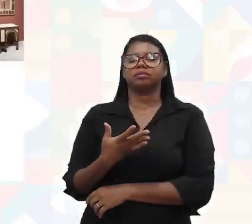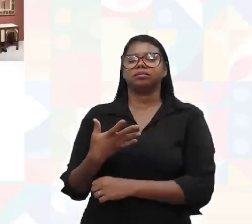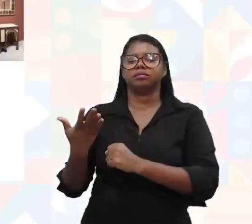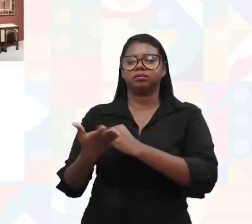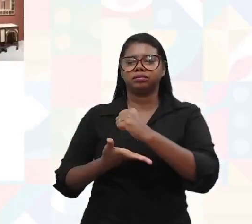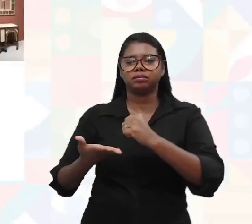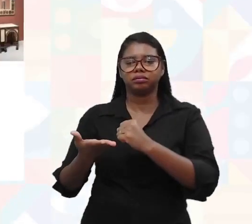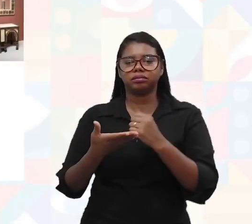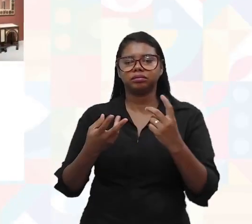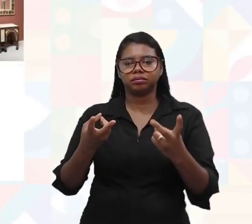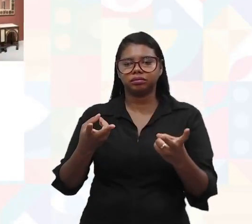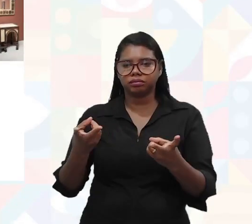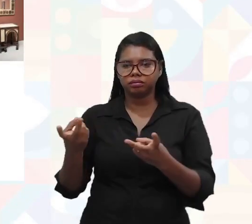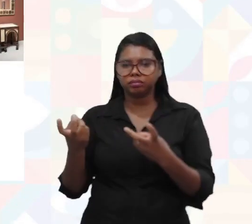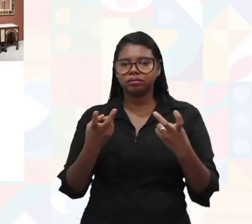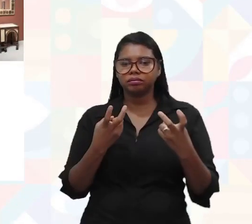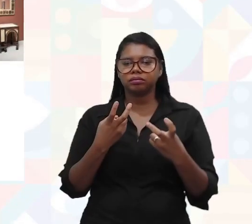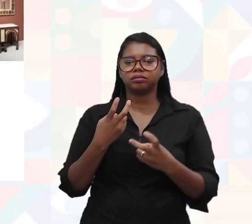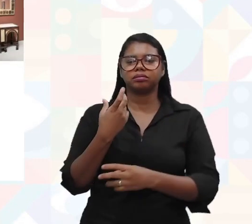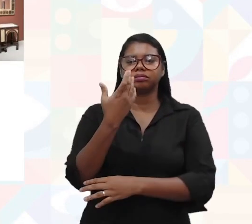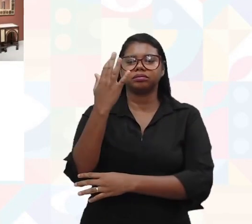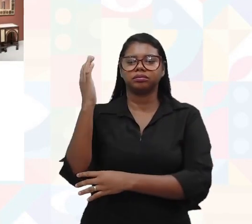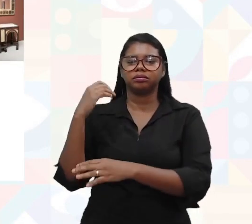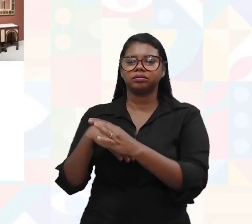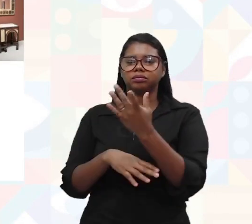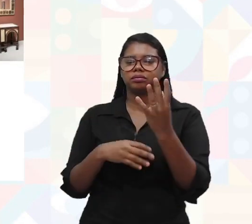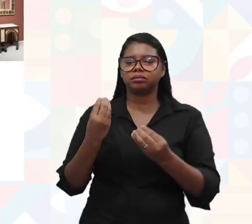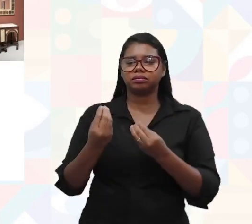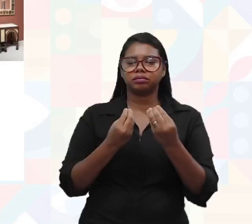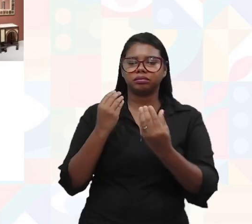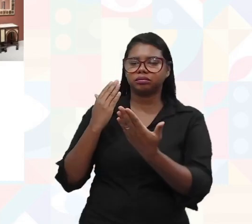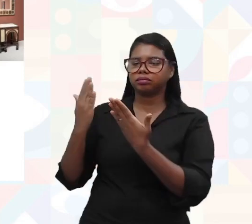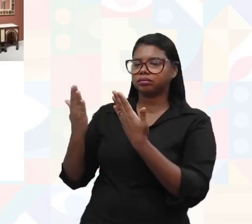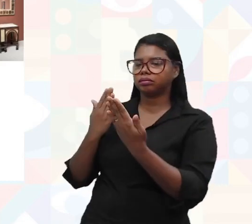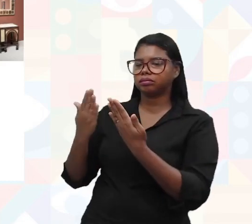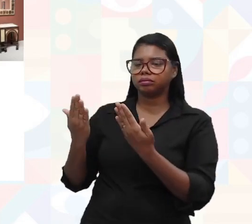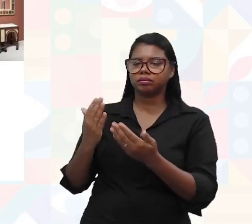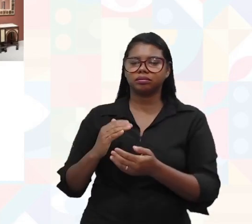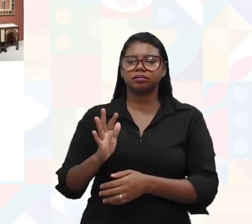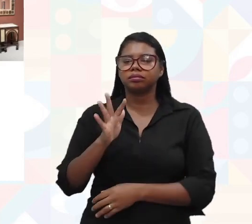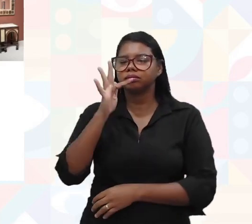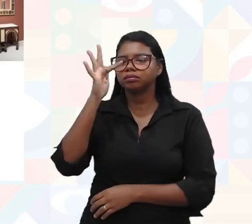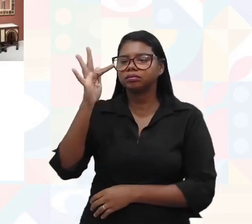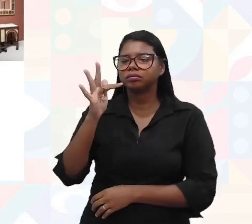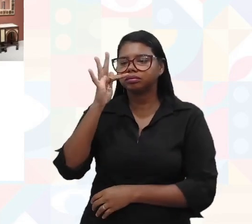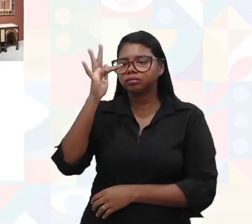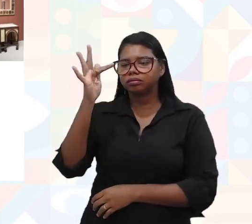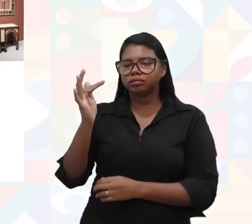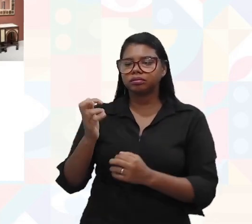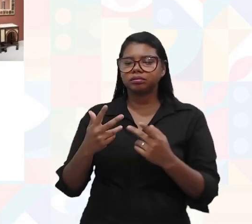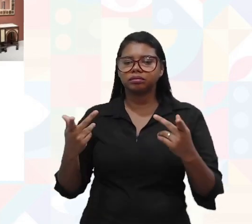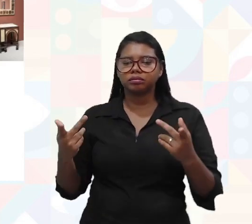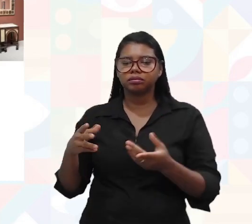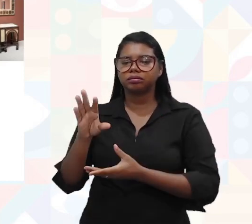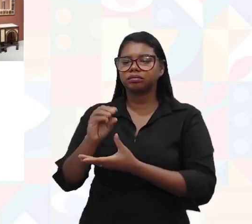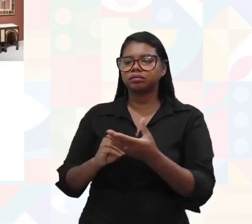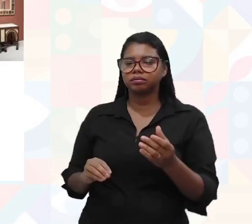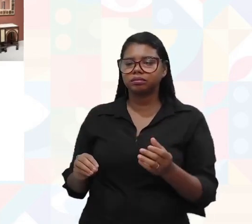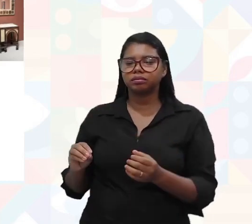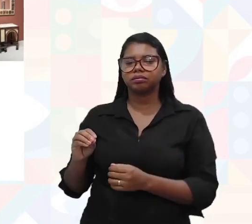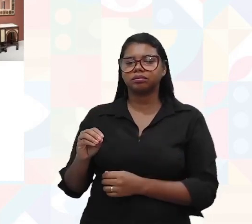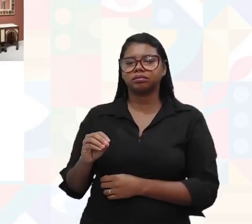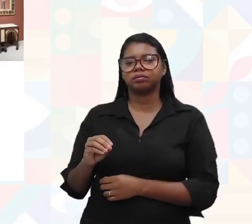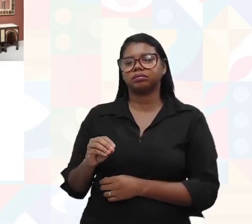pode perceber, em formas da natureza. Né? A gente tem muitas coisas florais, muitos elementos que imitam insetos,